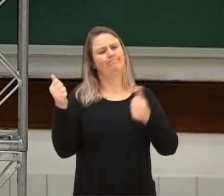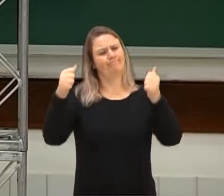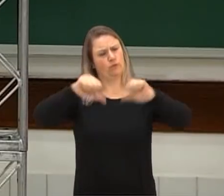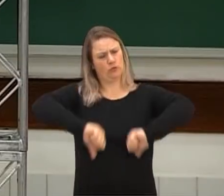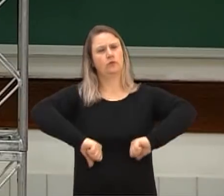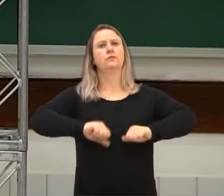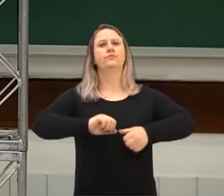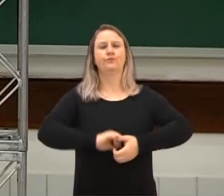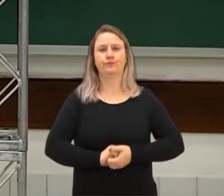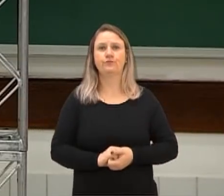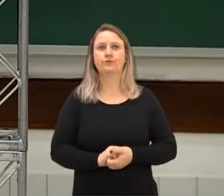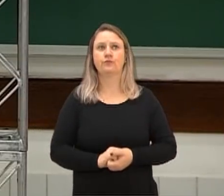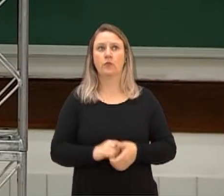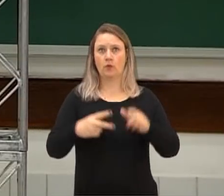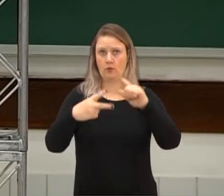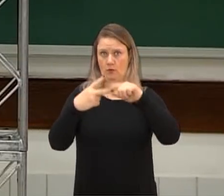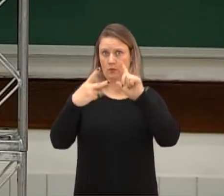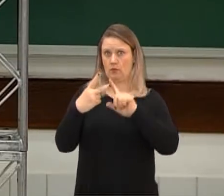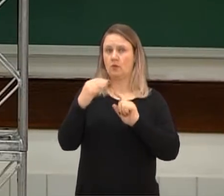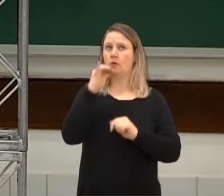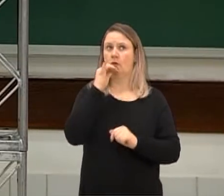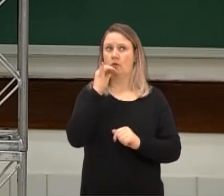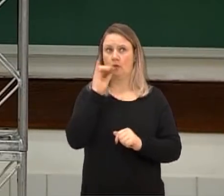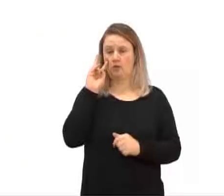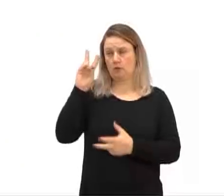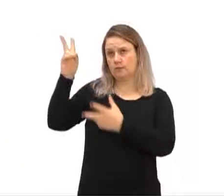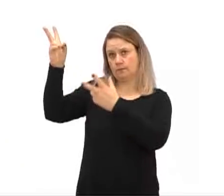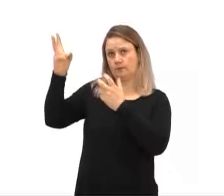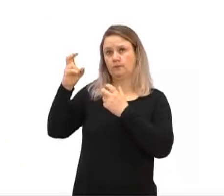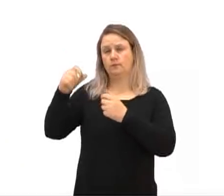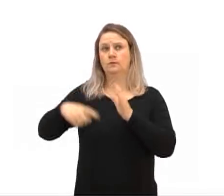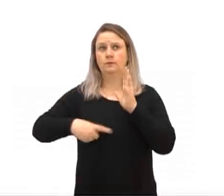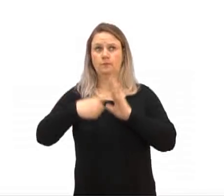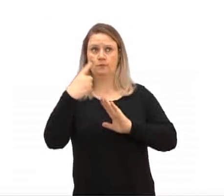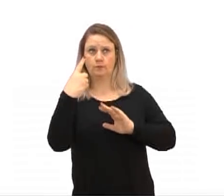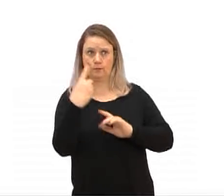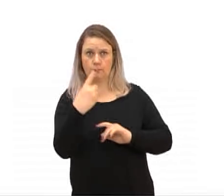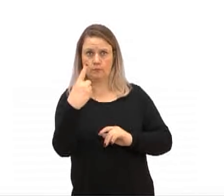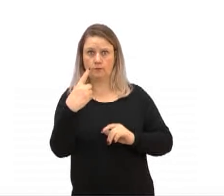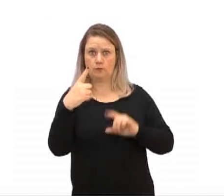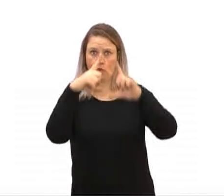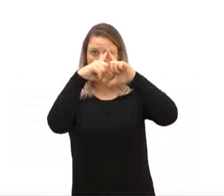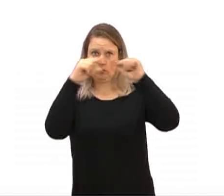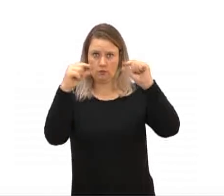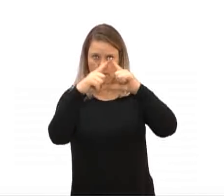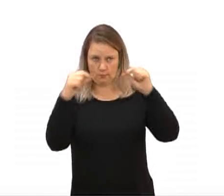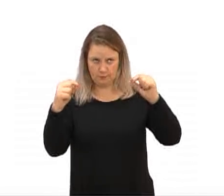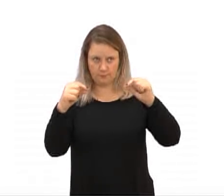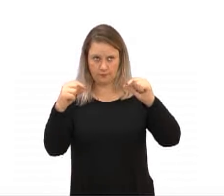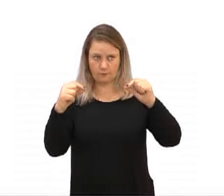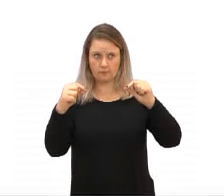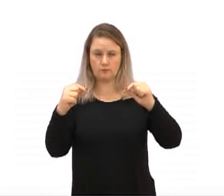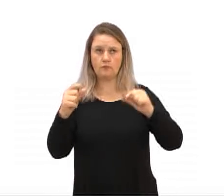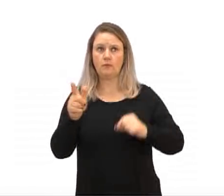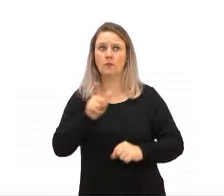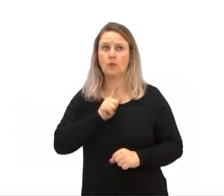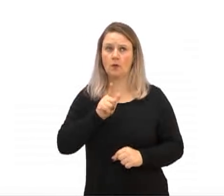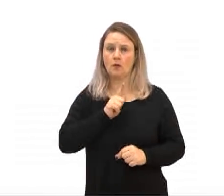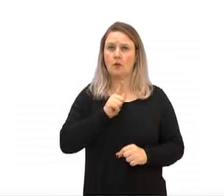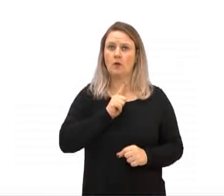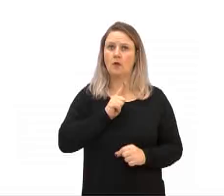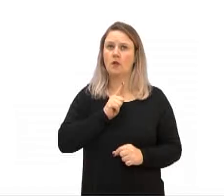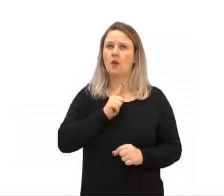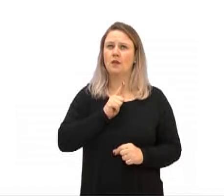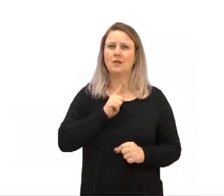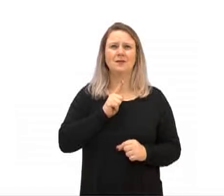abalos sísmicos. Eu vou dar dois exemplos para vocês aqui, ó. O primeiro deles é o Japão. Então, o Japão, ele é um país que